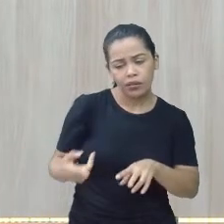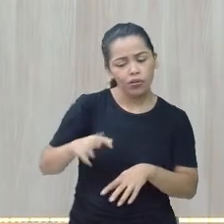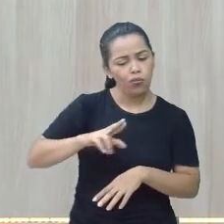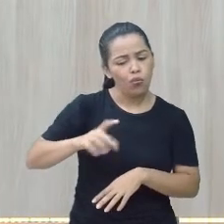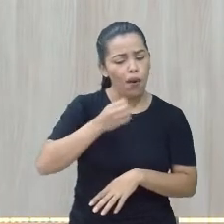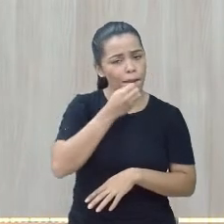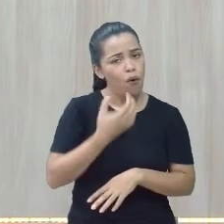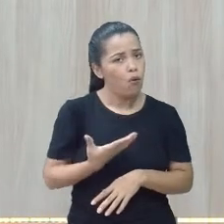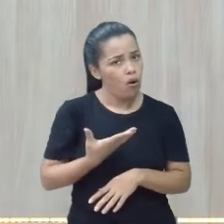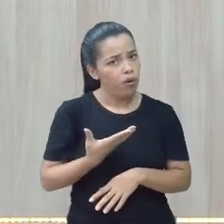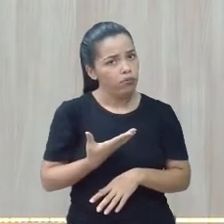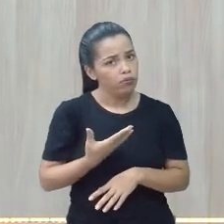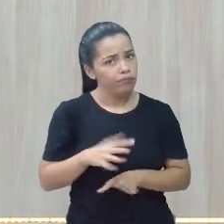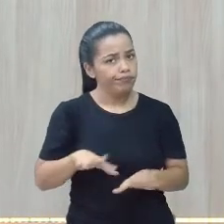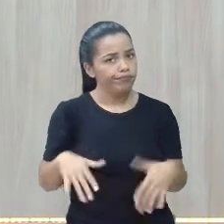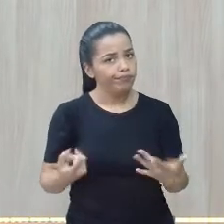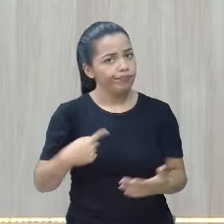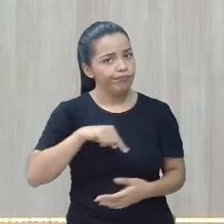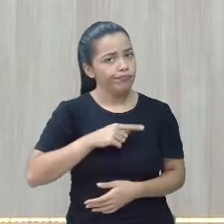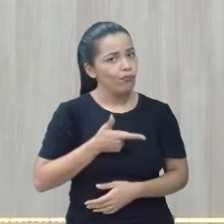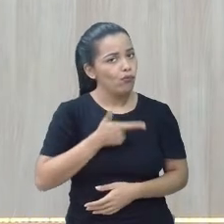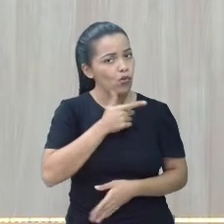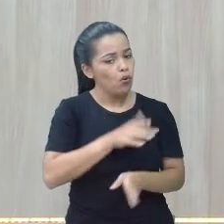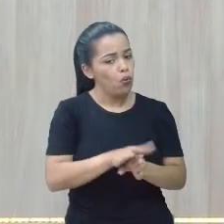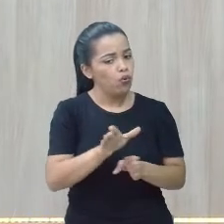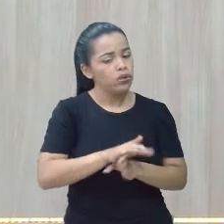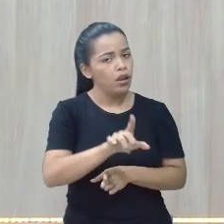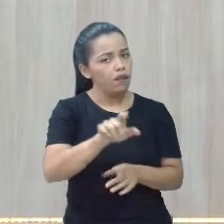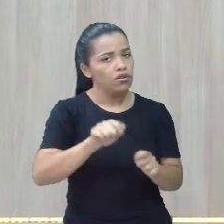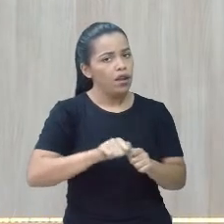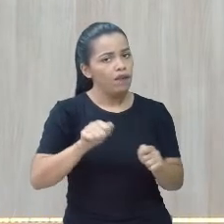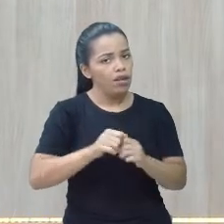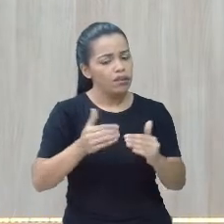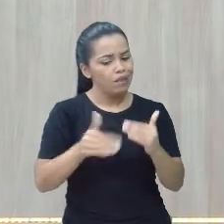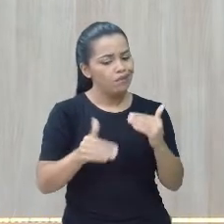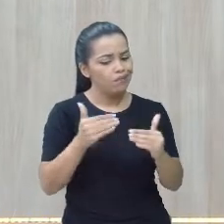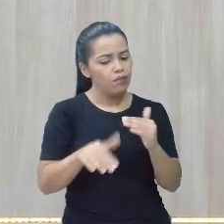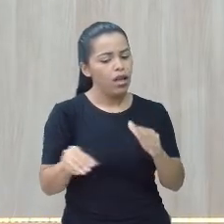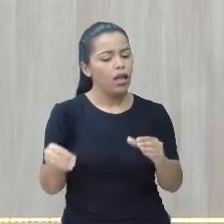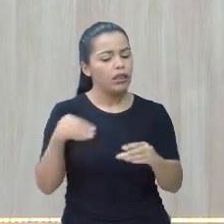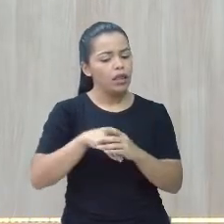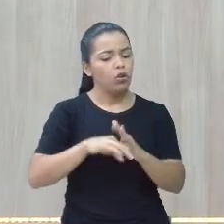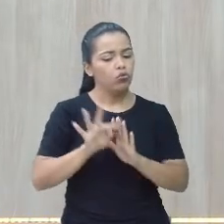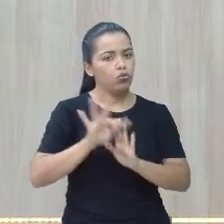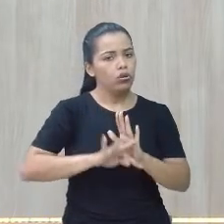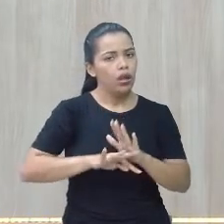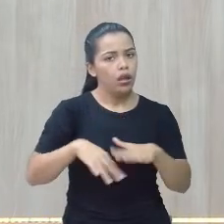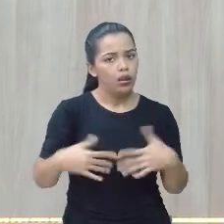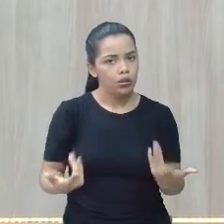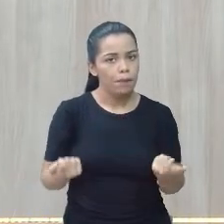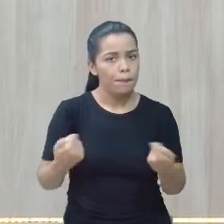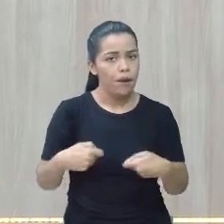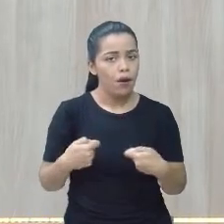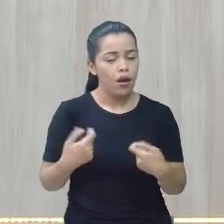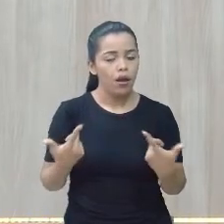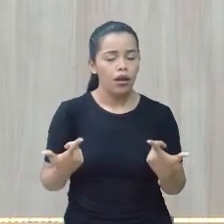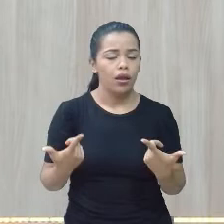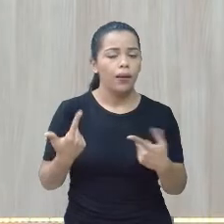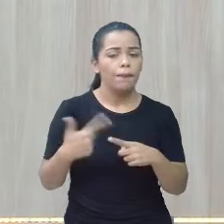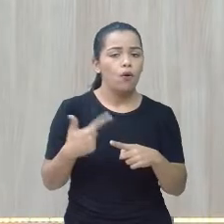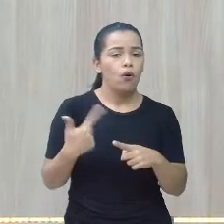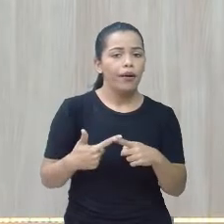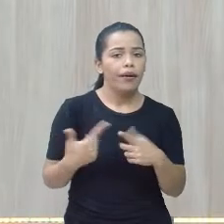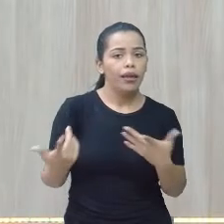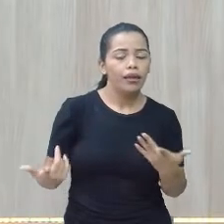consegue aconselhar a incoerência textual, né? Porque senão vai dificultar muito a comunicação com o meu leitor, ele vai ficar